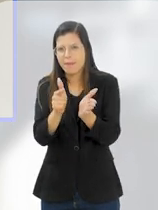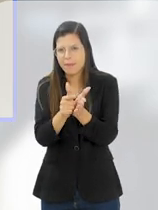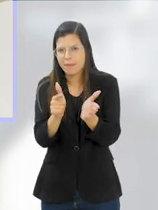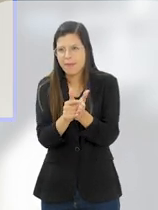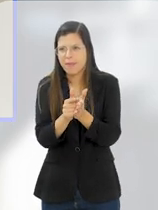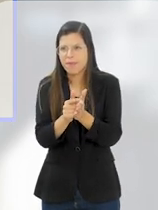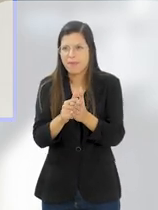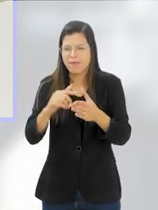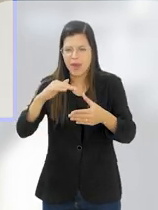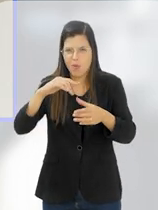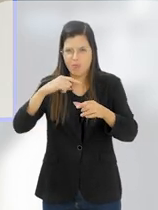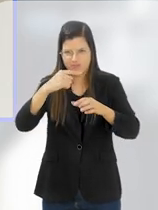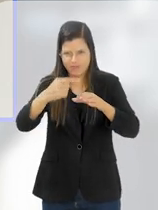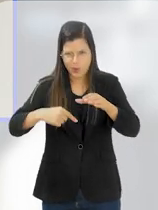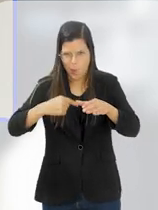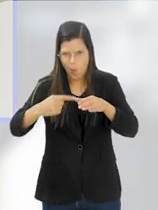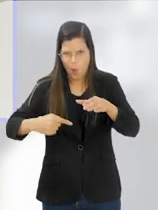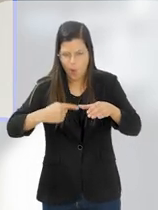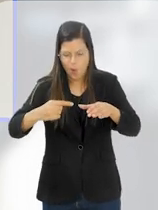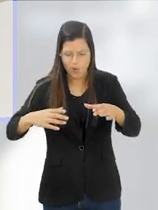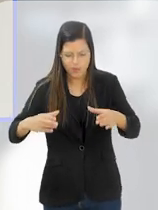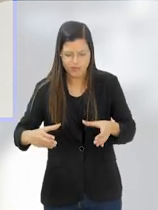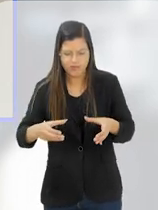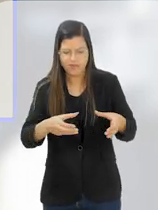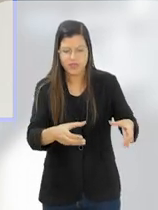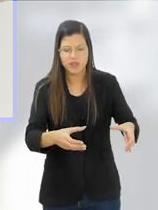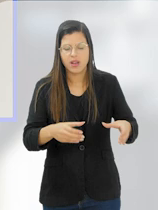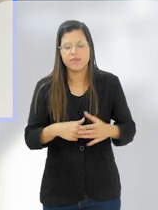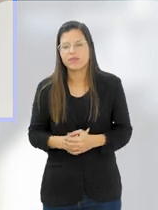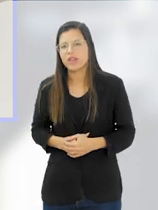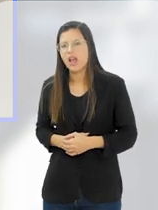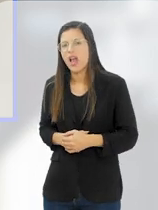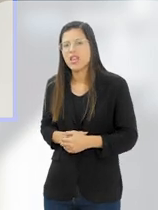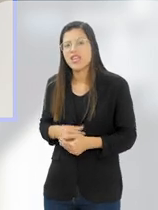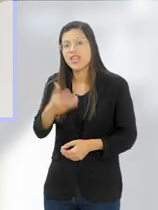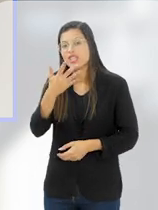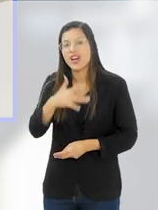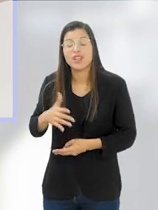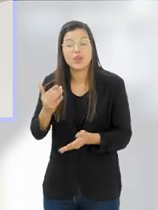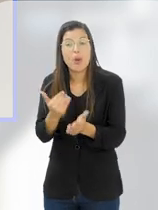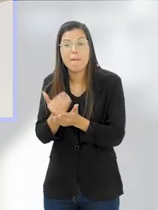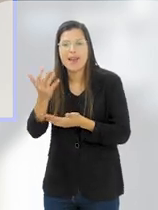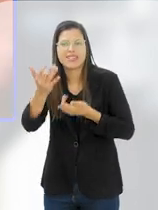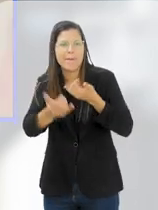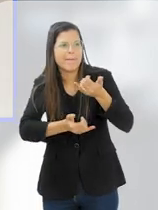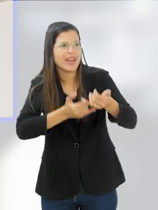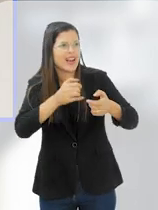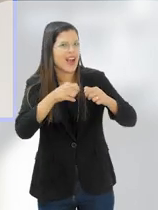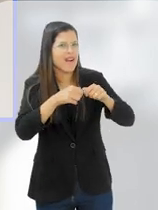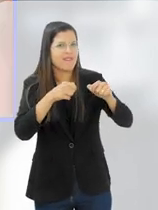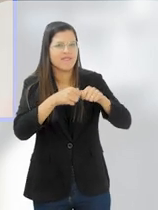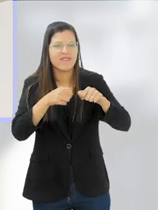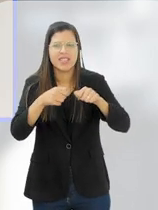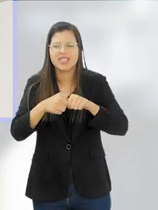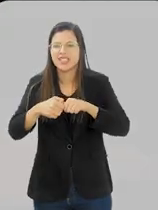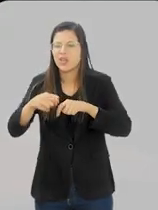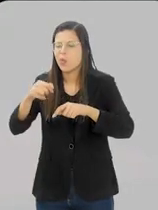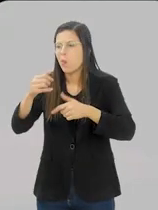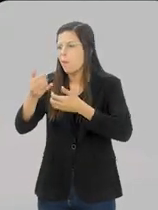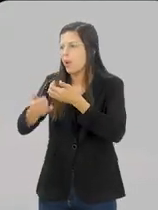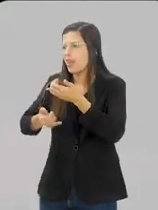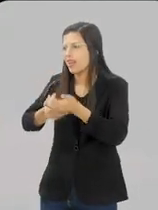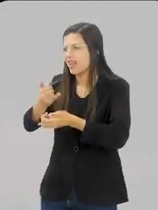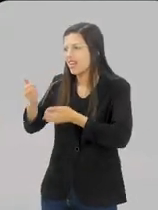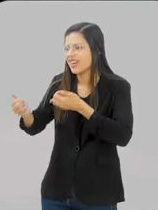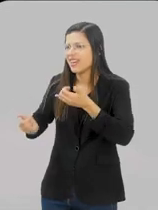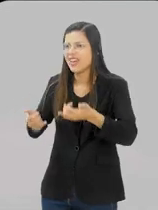papel absorvente. E aí as crianças saem fazendo as coisas mais lindas, Vira uma loucuras, diversão. fantasias, e